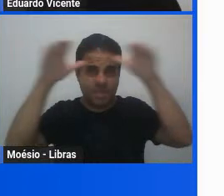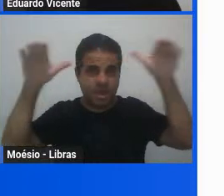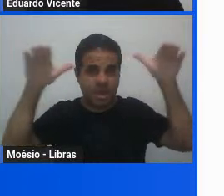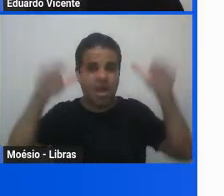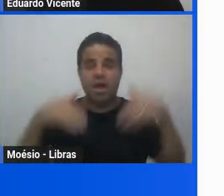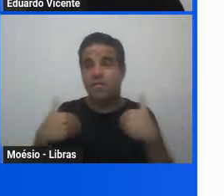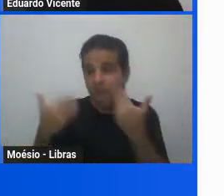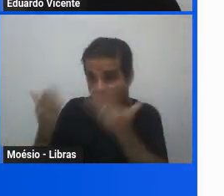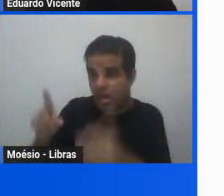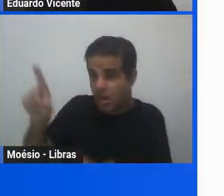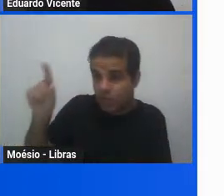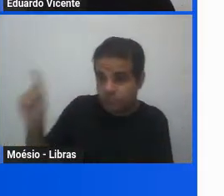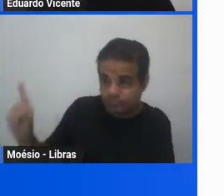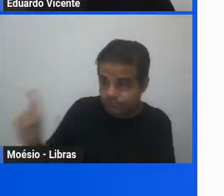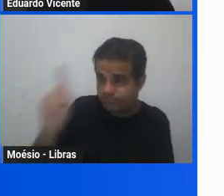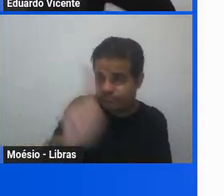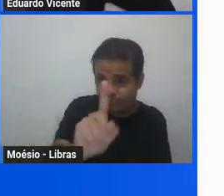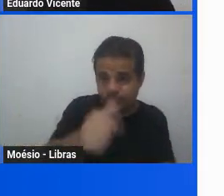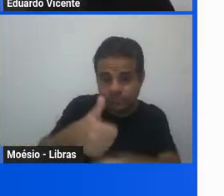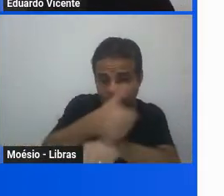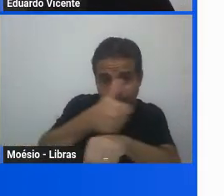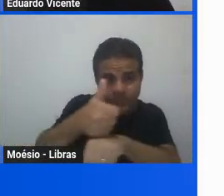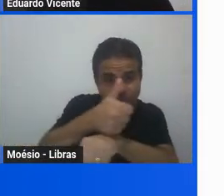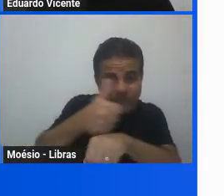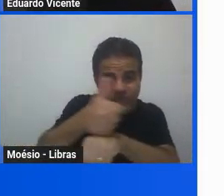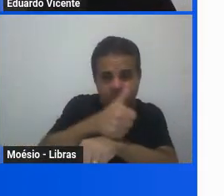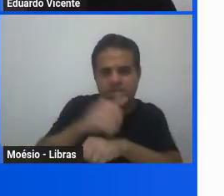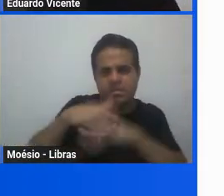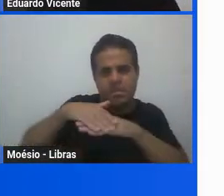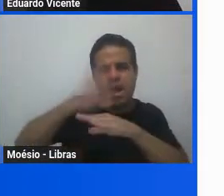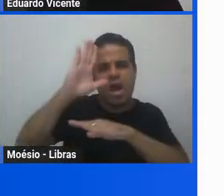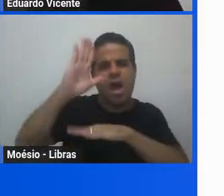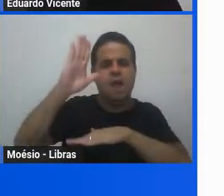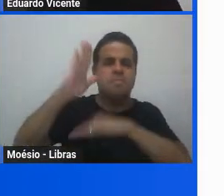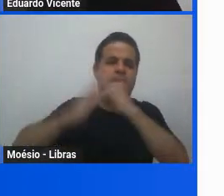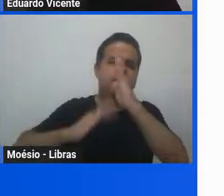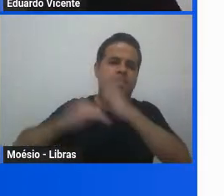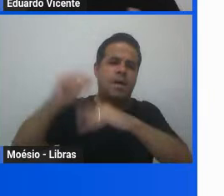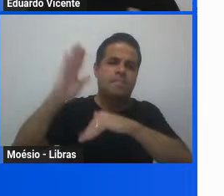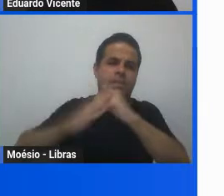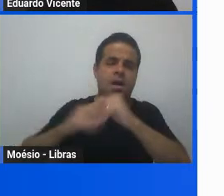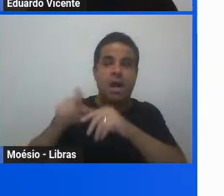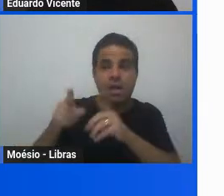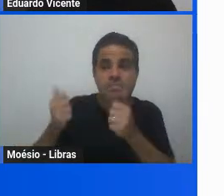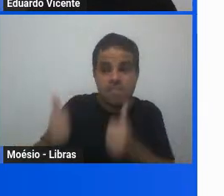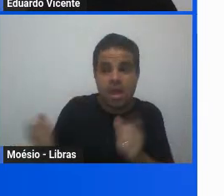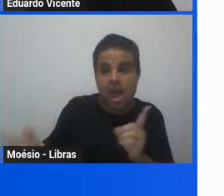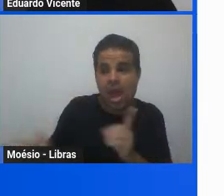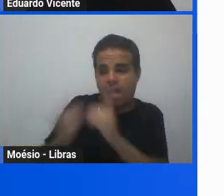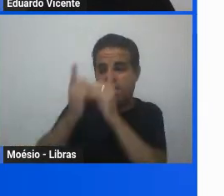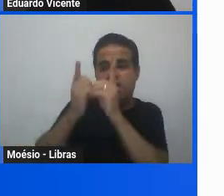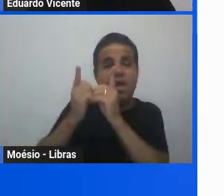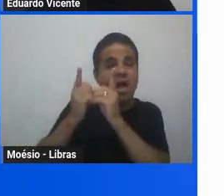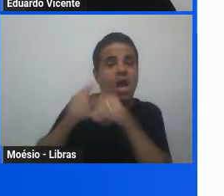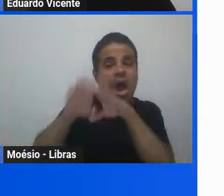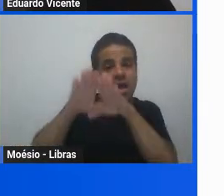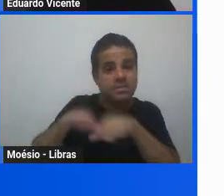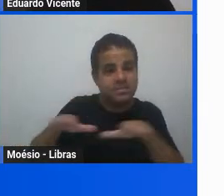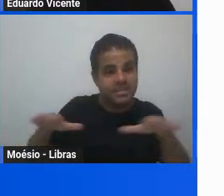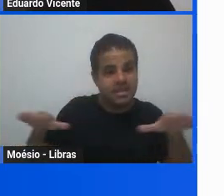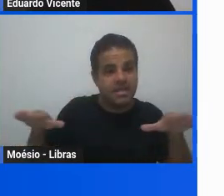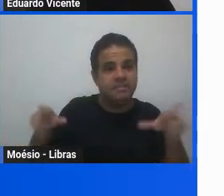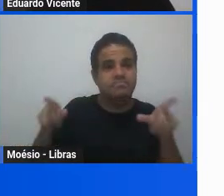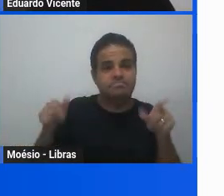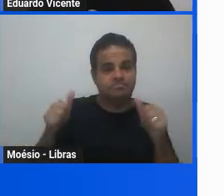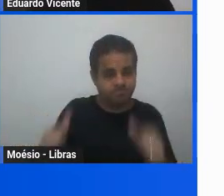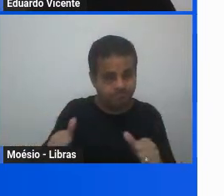preferência. E os profissionais cada vez estão mais habilitados em atender as crianças, né, nessa situação.